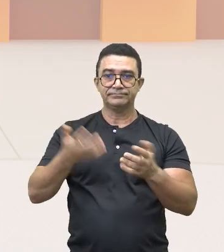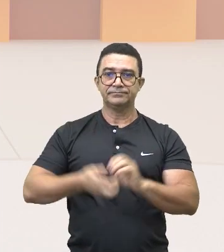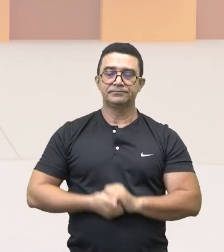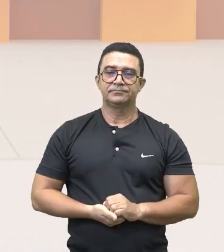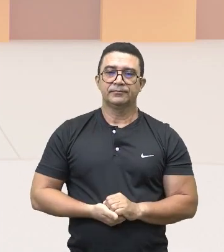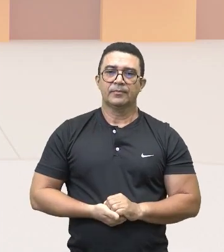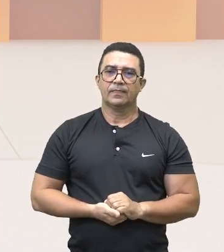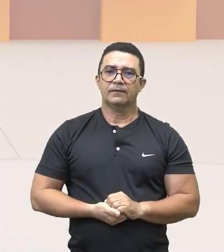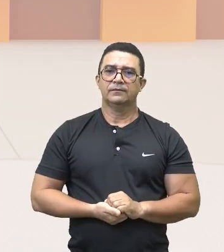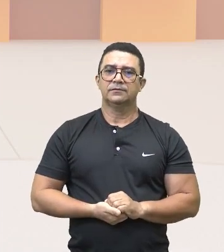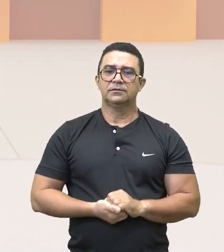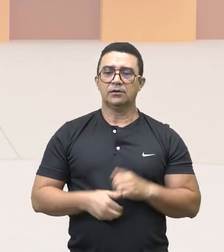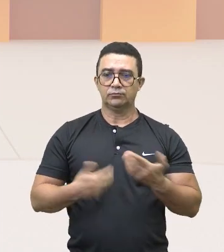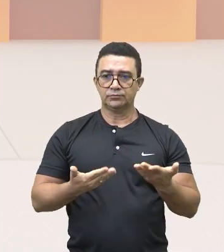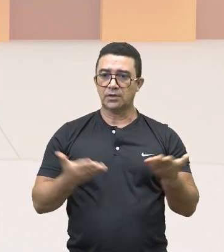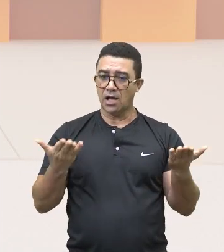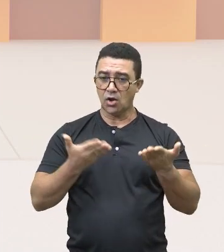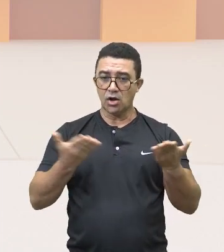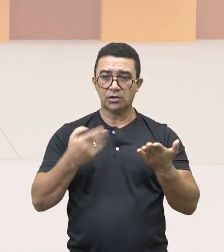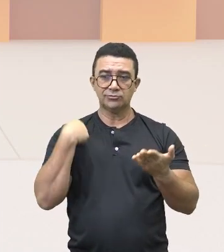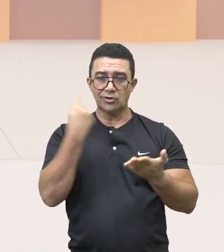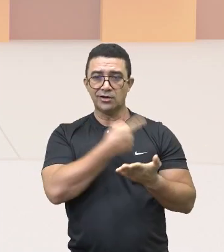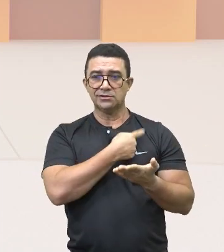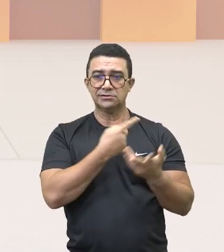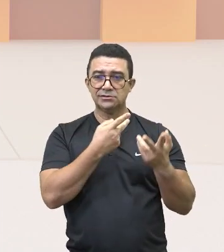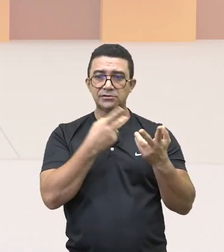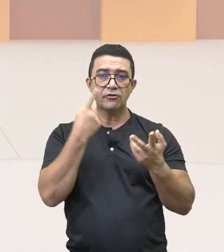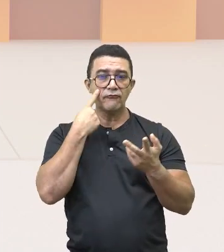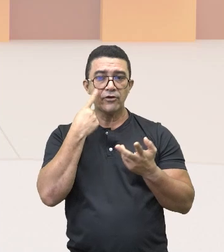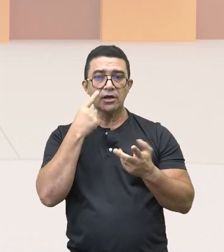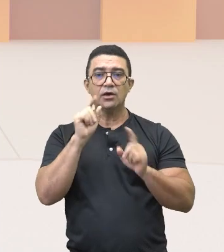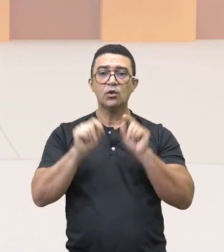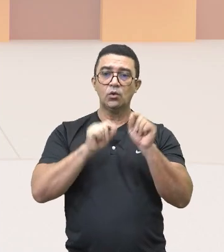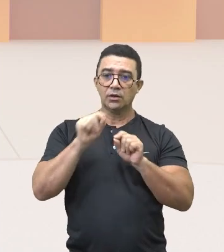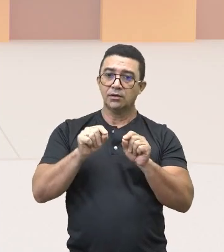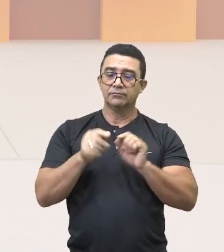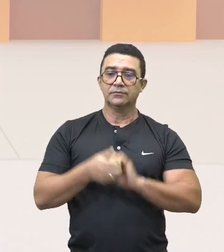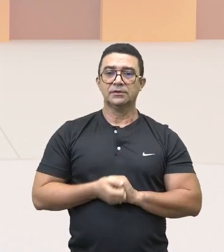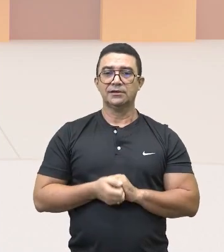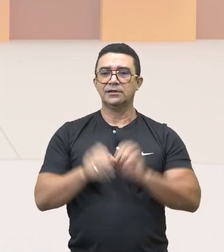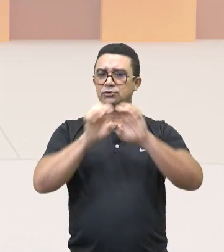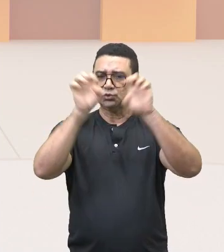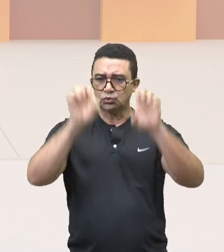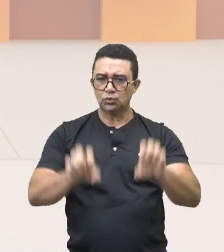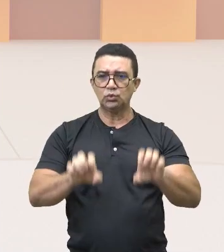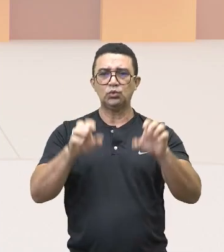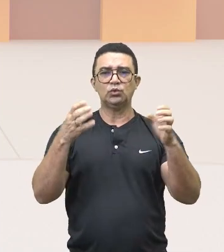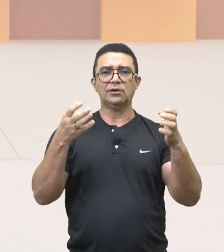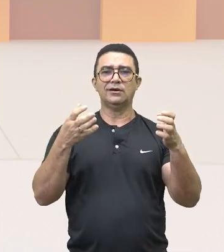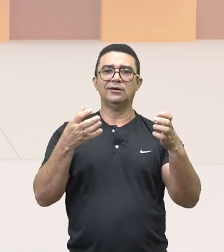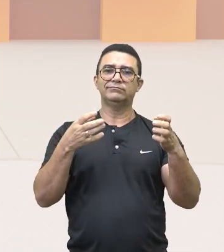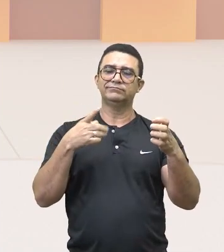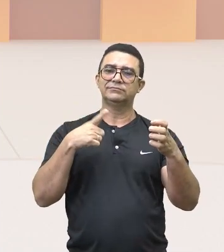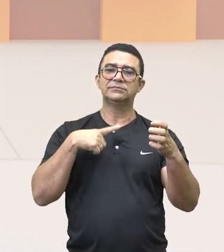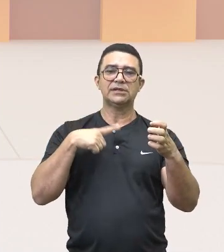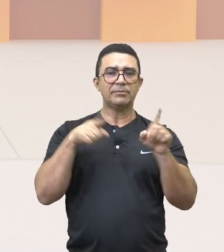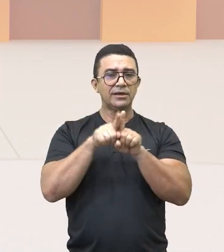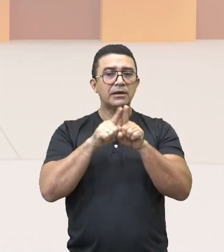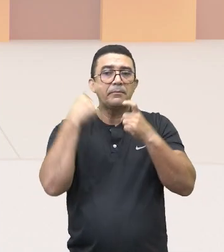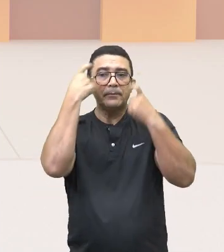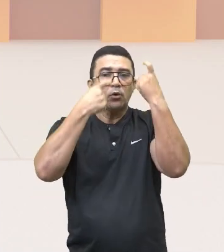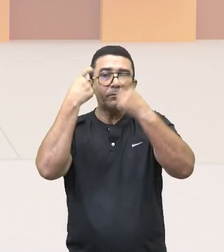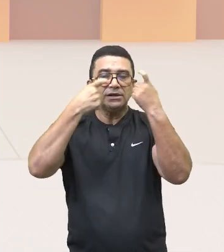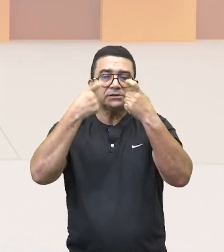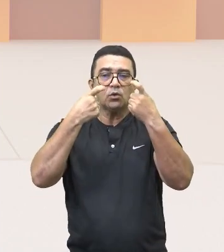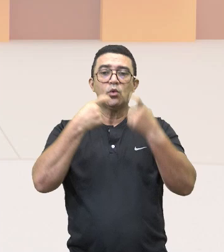vai verificar então agora que, além da questão, né, da infraestrutura e tudo mais, existe muita preocupação dos